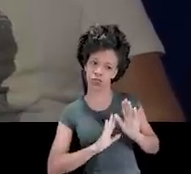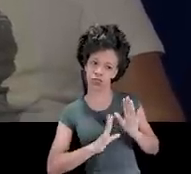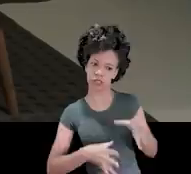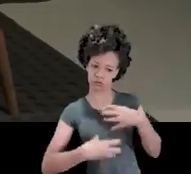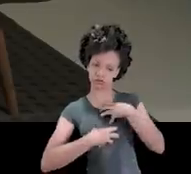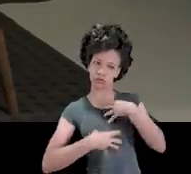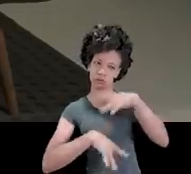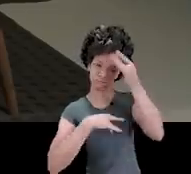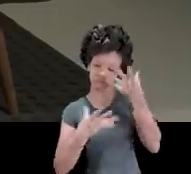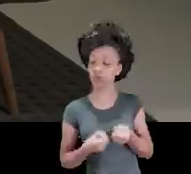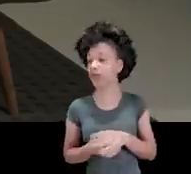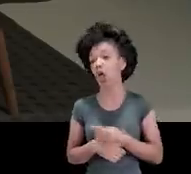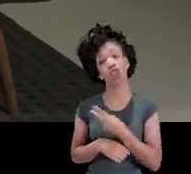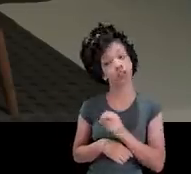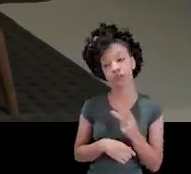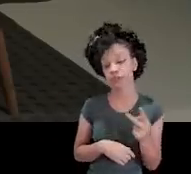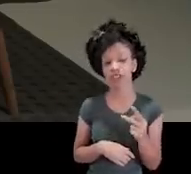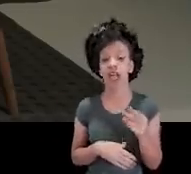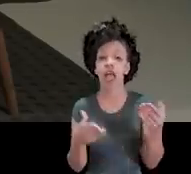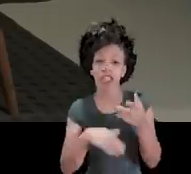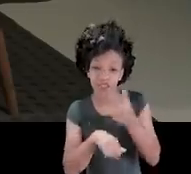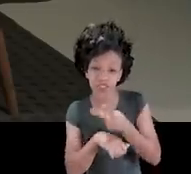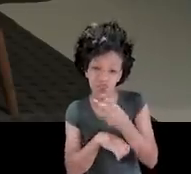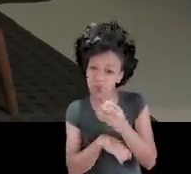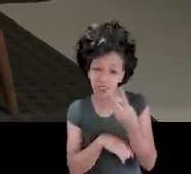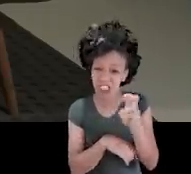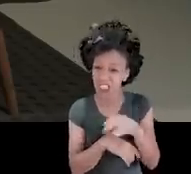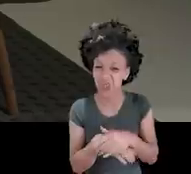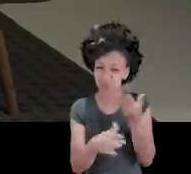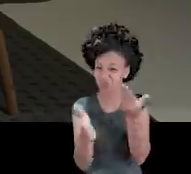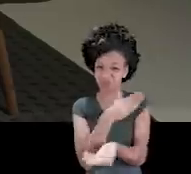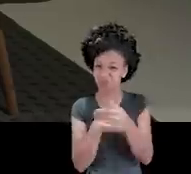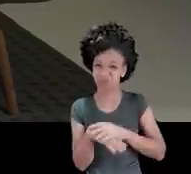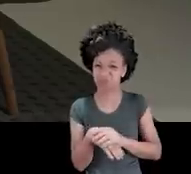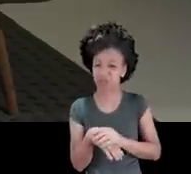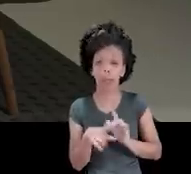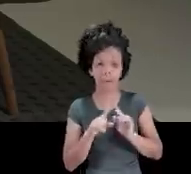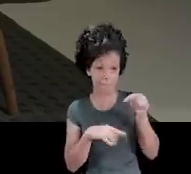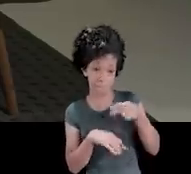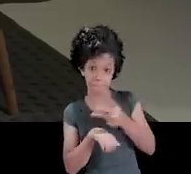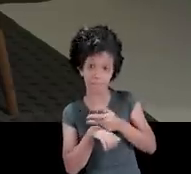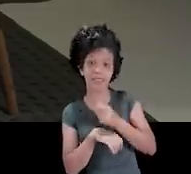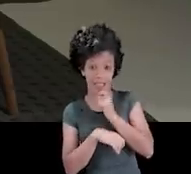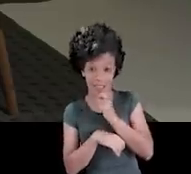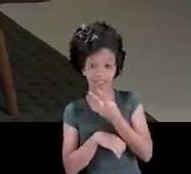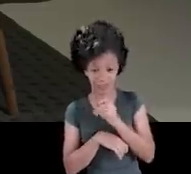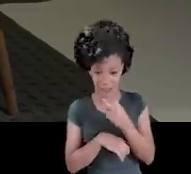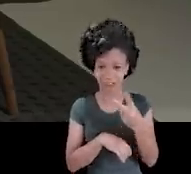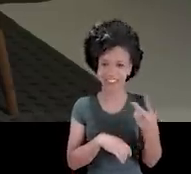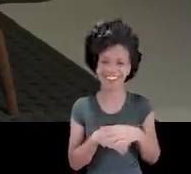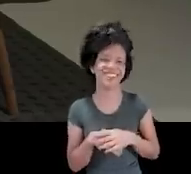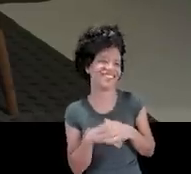Que é, 2022. Esse vídeo em 2025 não funciona, apaga. Mas em 2022 esse vídeo ainda funciona. Vamos